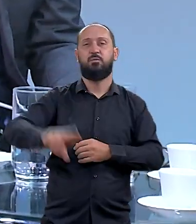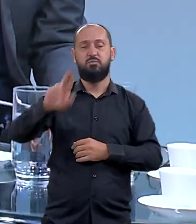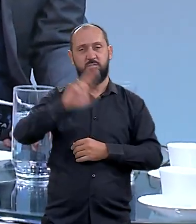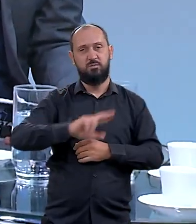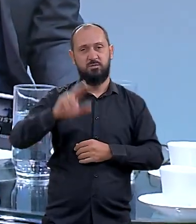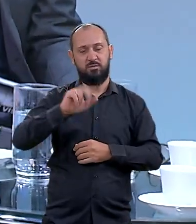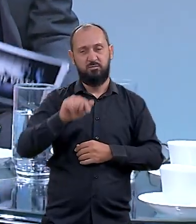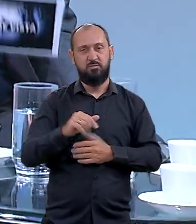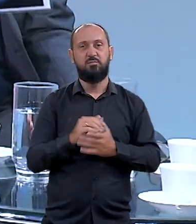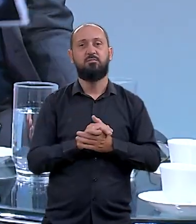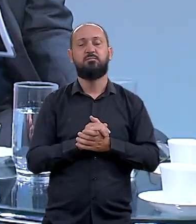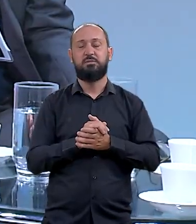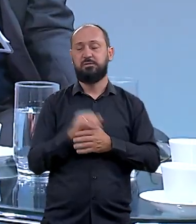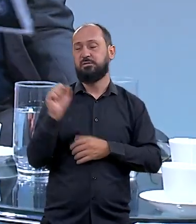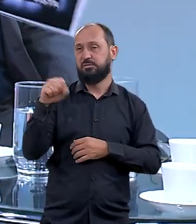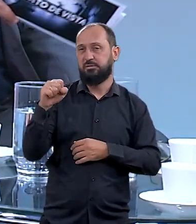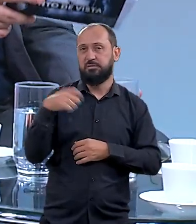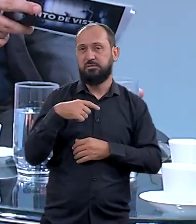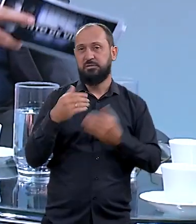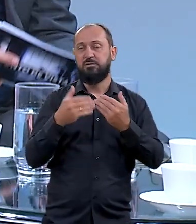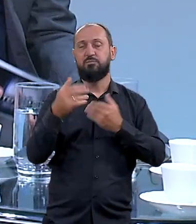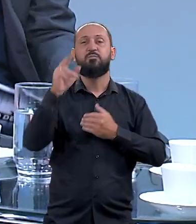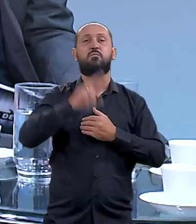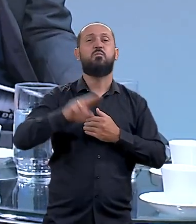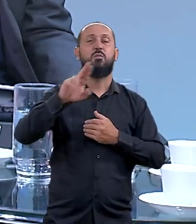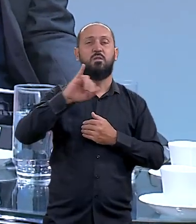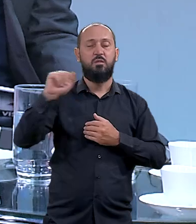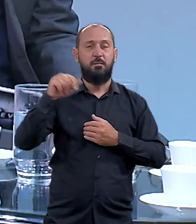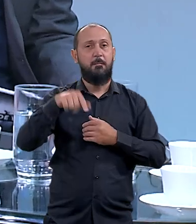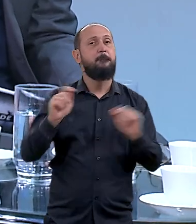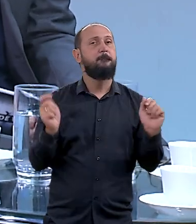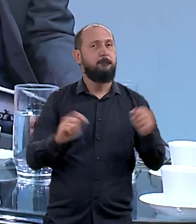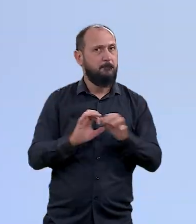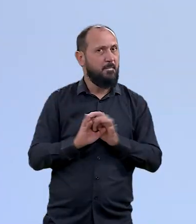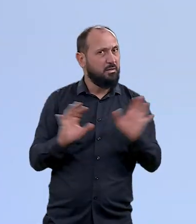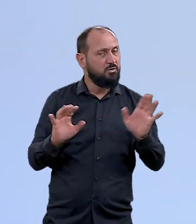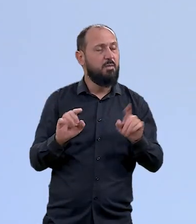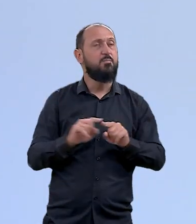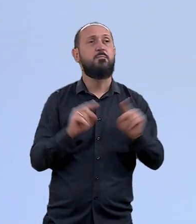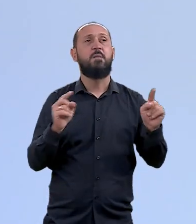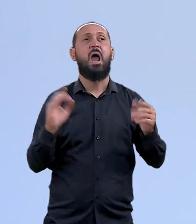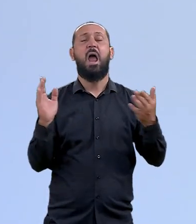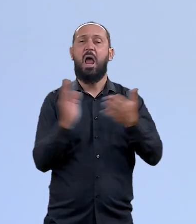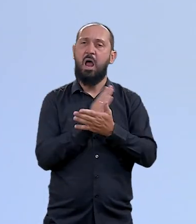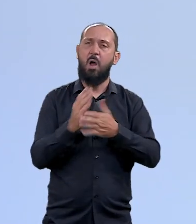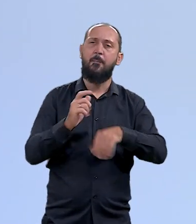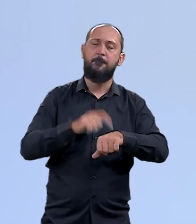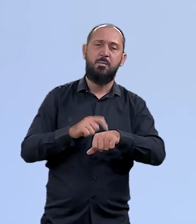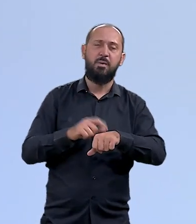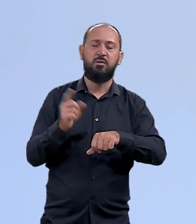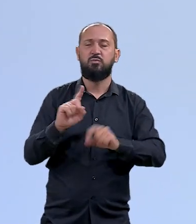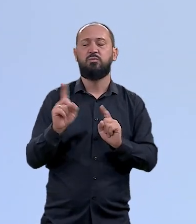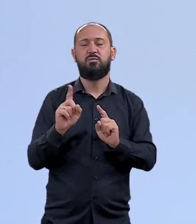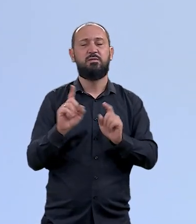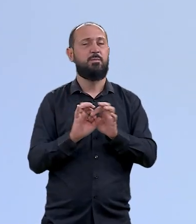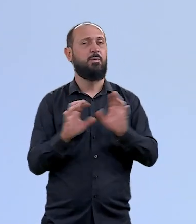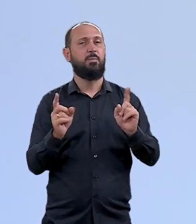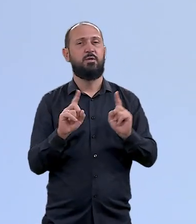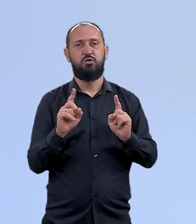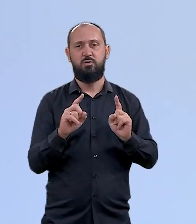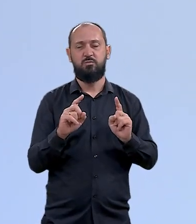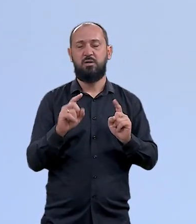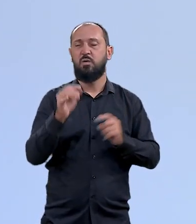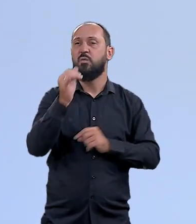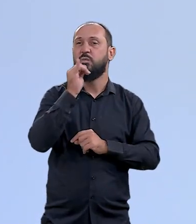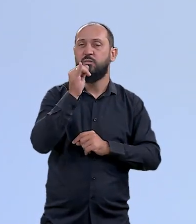muita gente, né? Se engana o consumidor, tem potencial de enganar o eleitor também. Com certeza. E a utilização